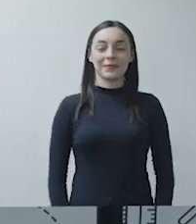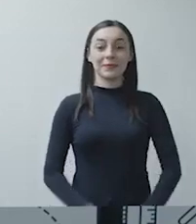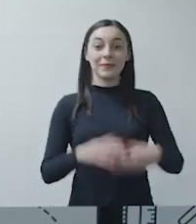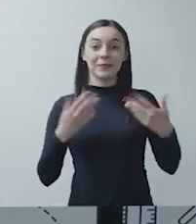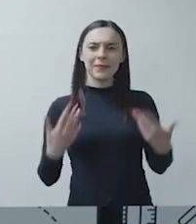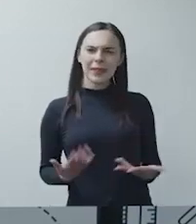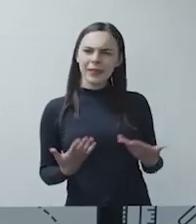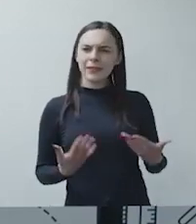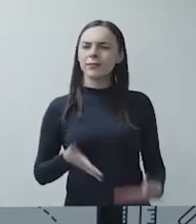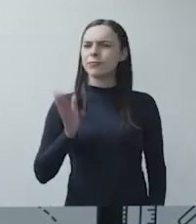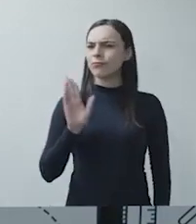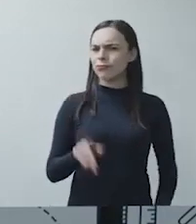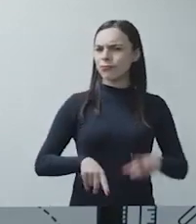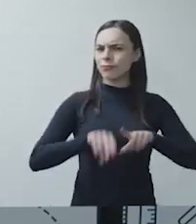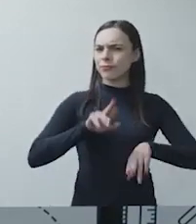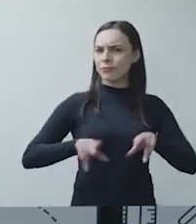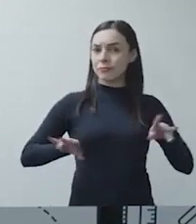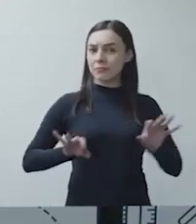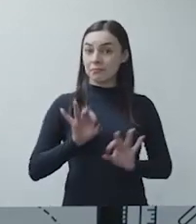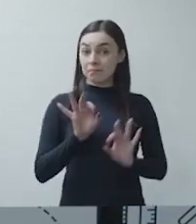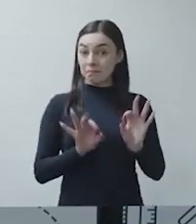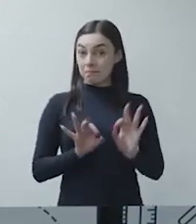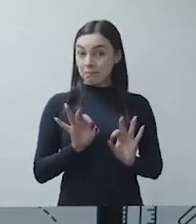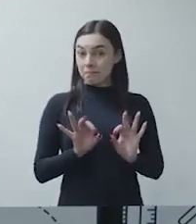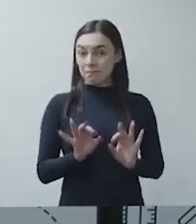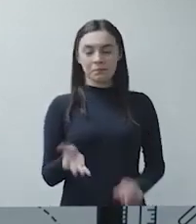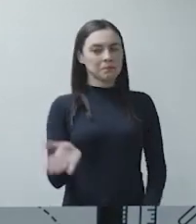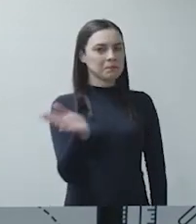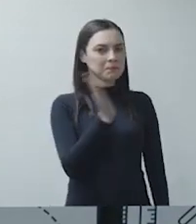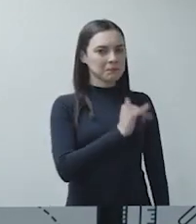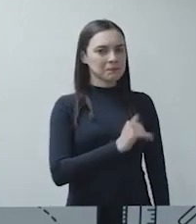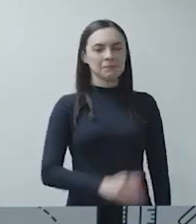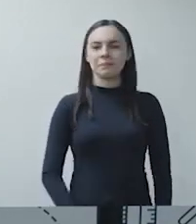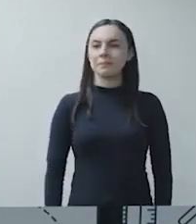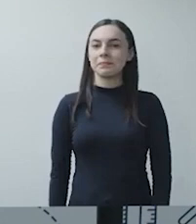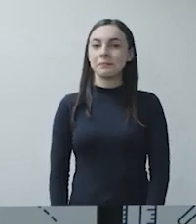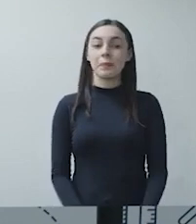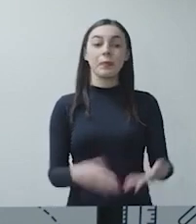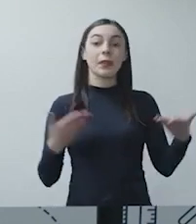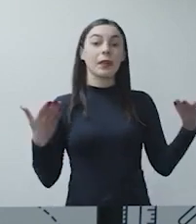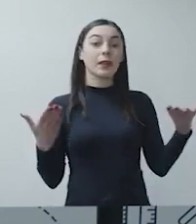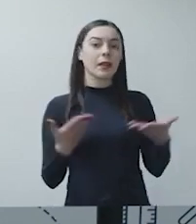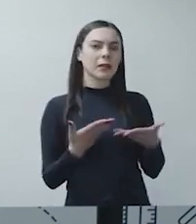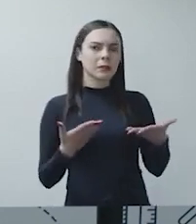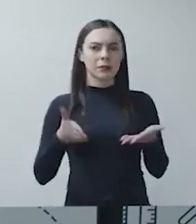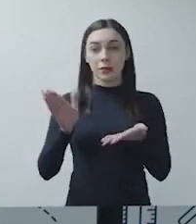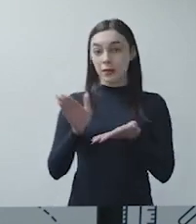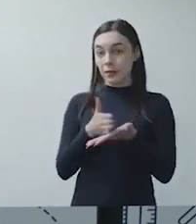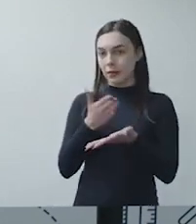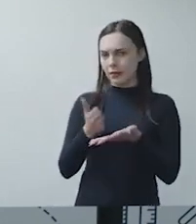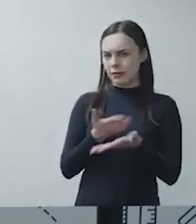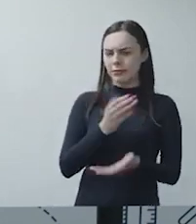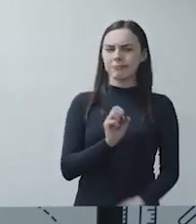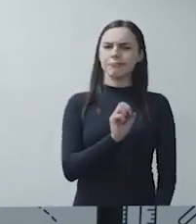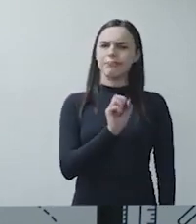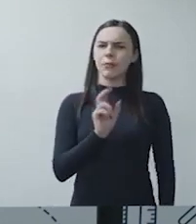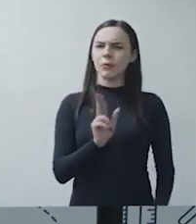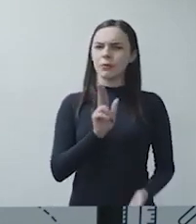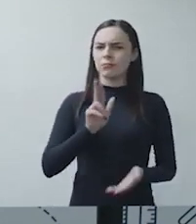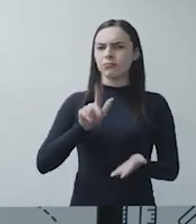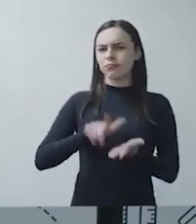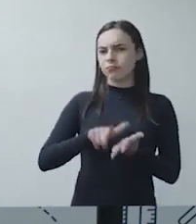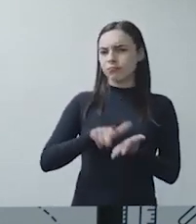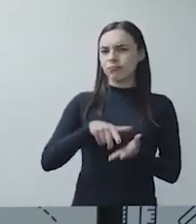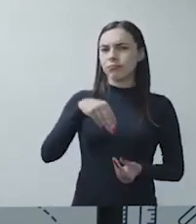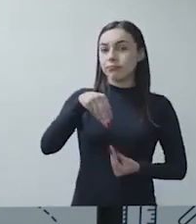E então, estudantes, já separaram os materiais? Então, vamos lá. Agora, com o caderno ou aquela folha para